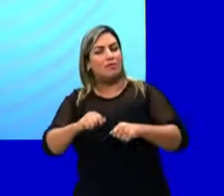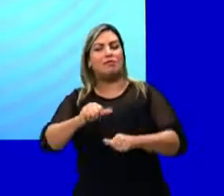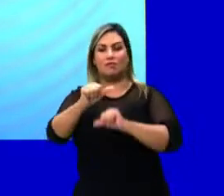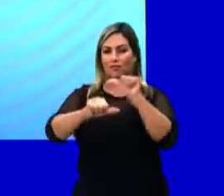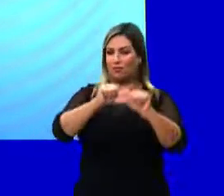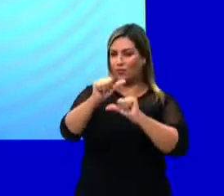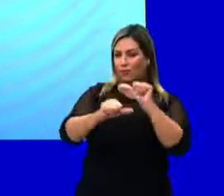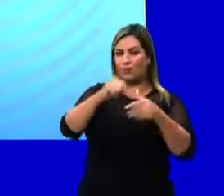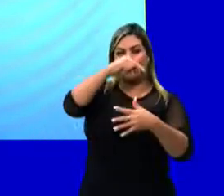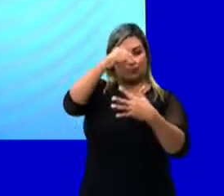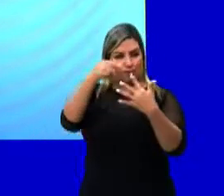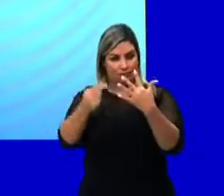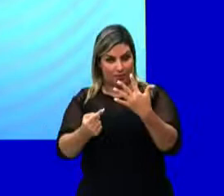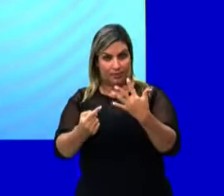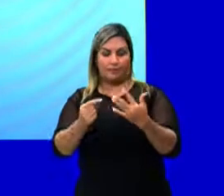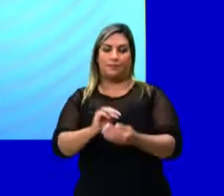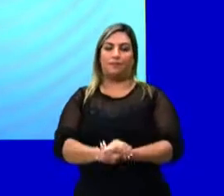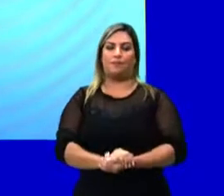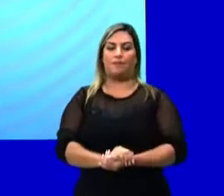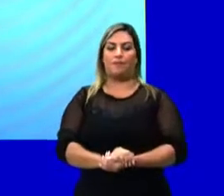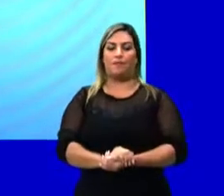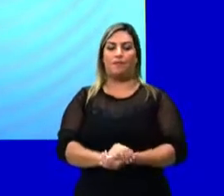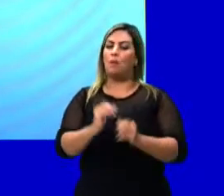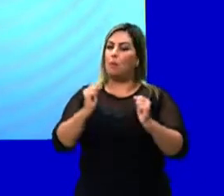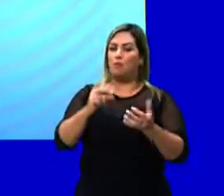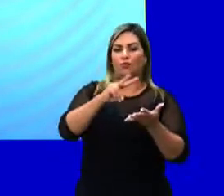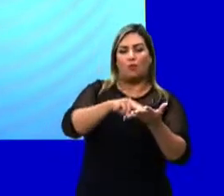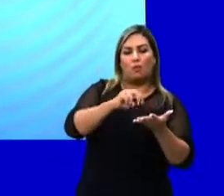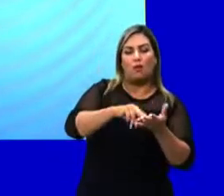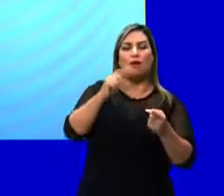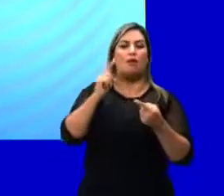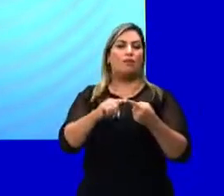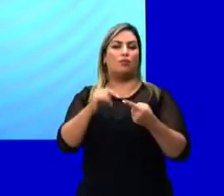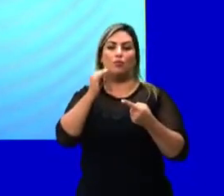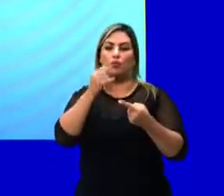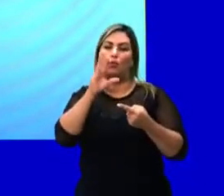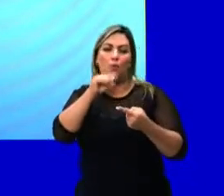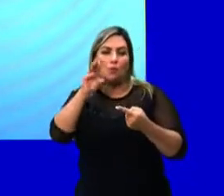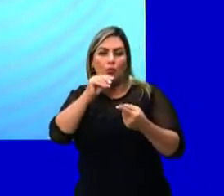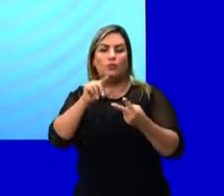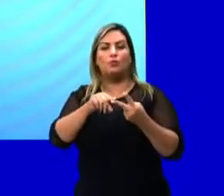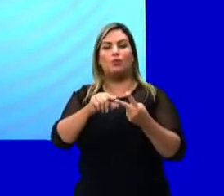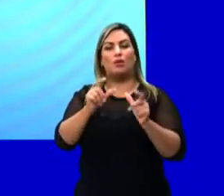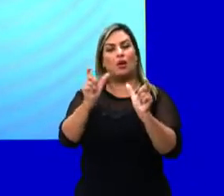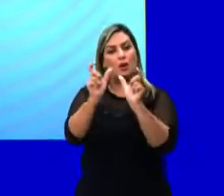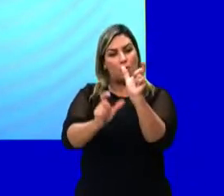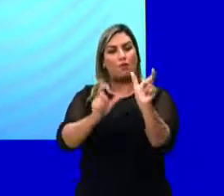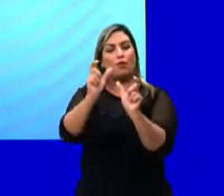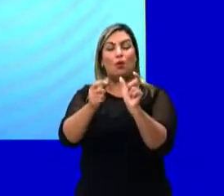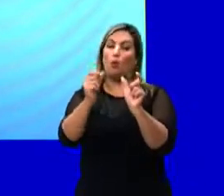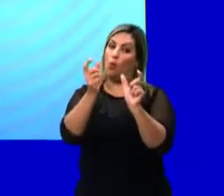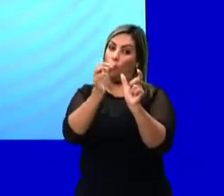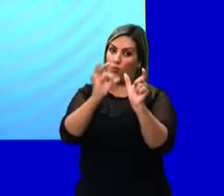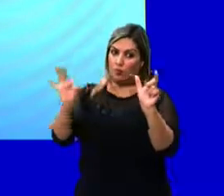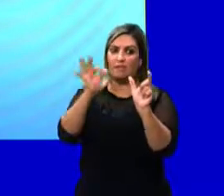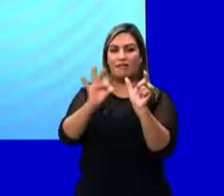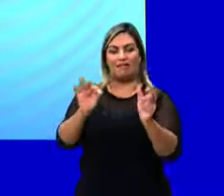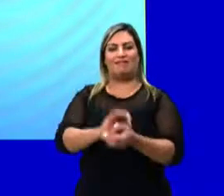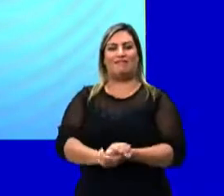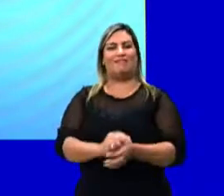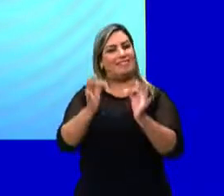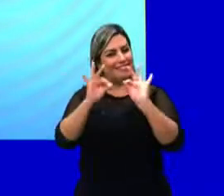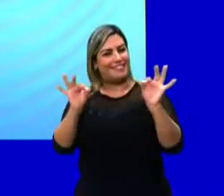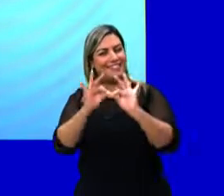de mudança dos seus elementos, seja o vocabulário, a pronúncia, a morfologia ou a sintaxe,